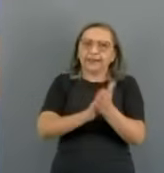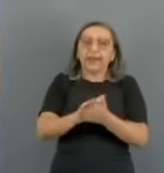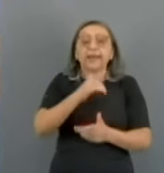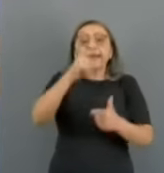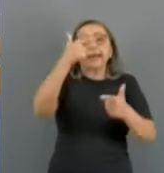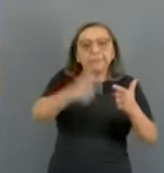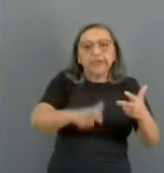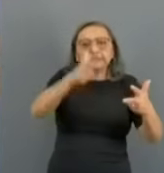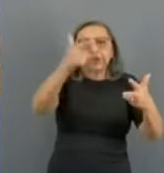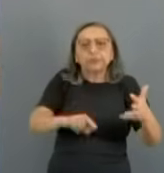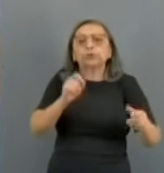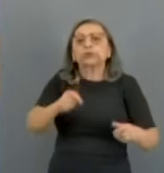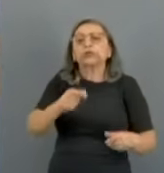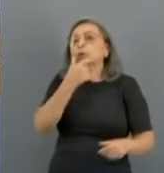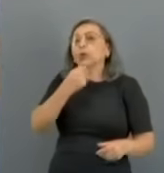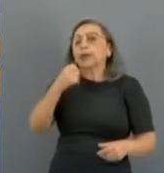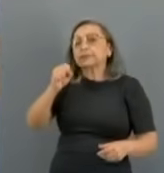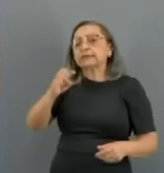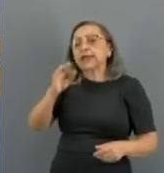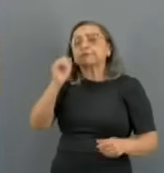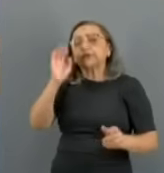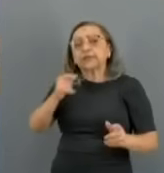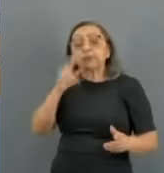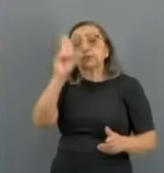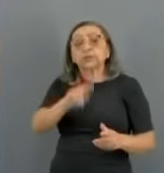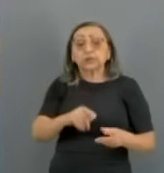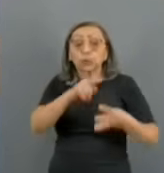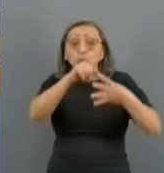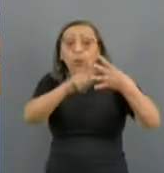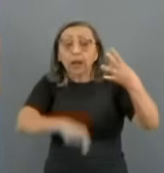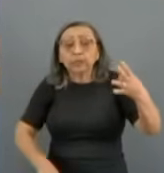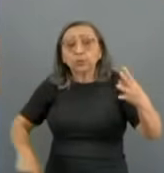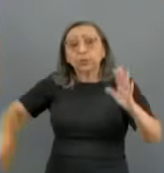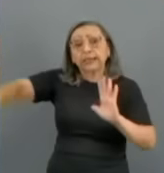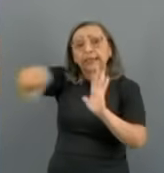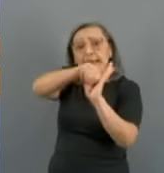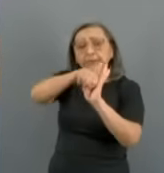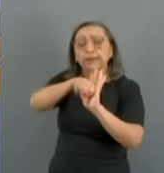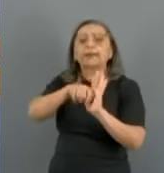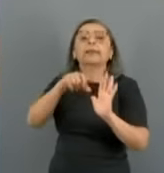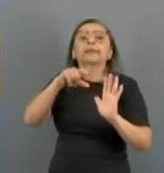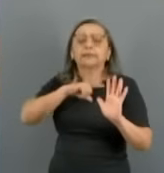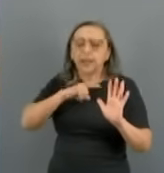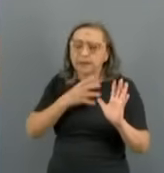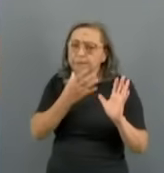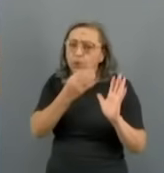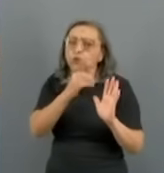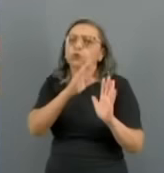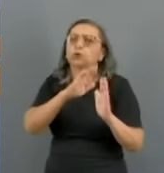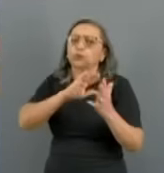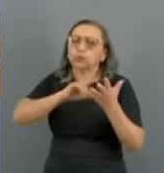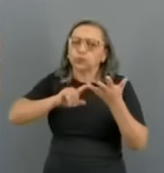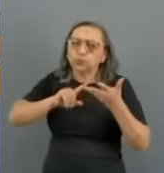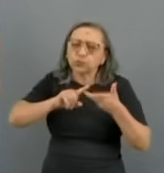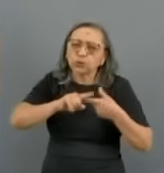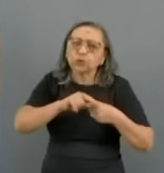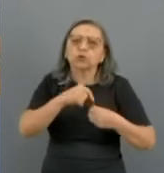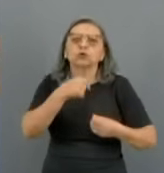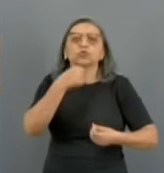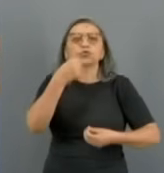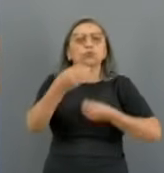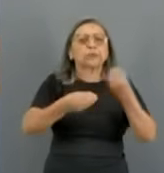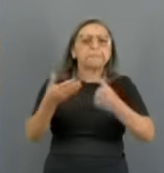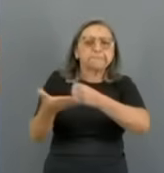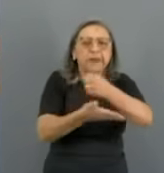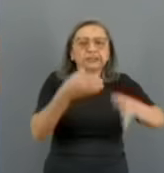aquilo que o Supremo já está aplicando. 4 crimes, que portanto tem muito embasamento jurídico. E a